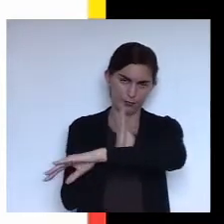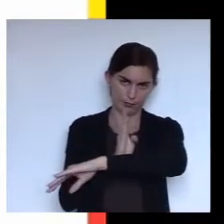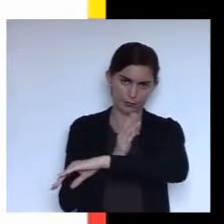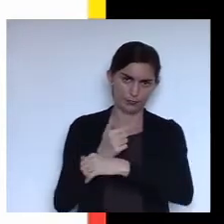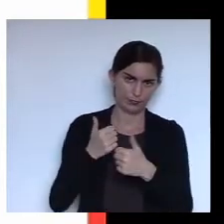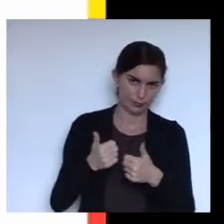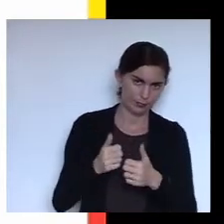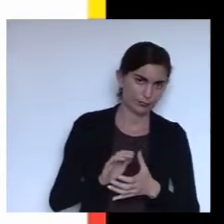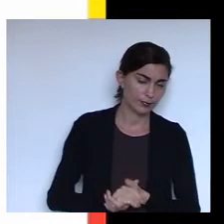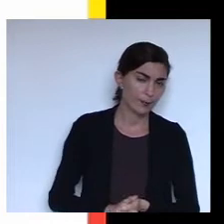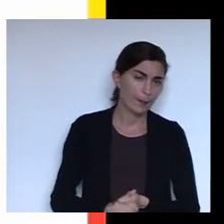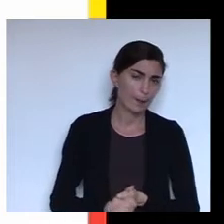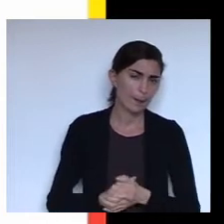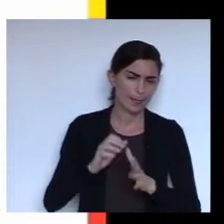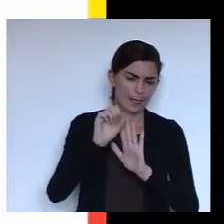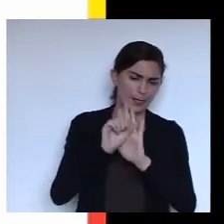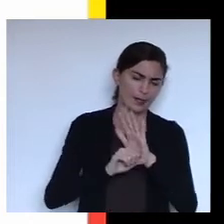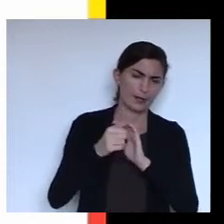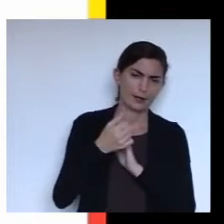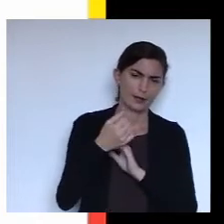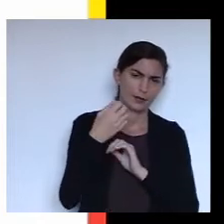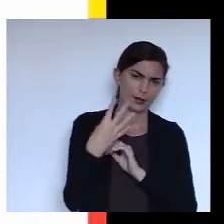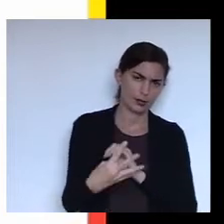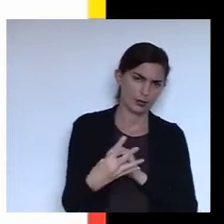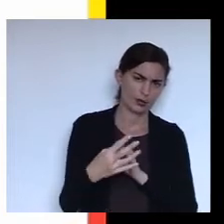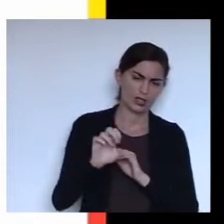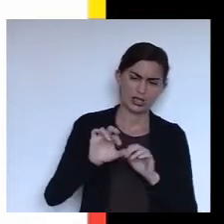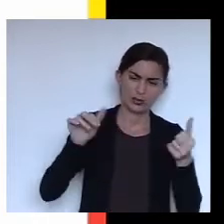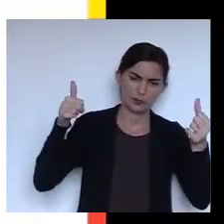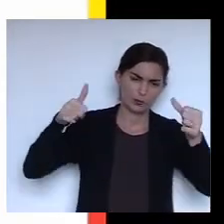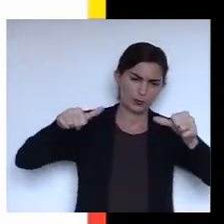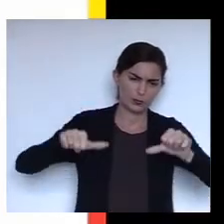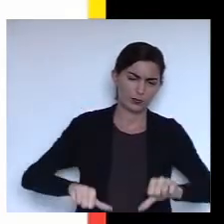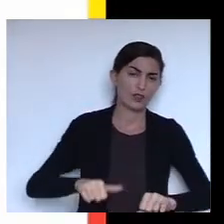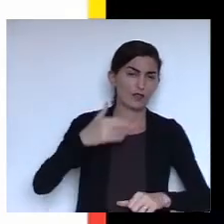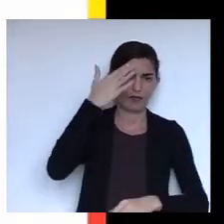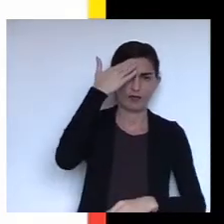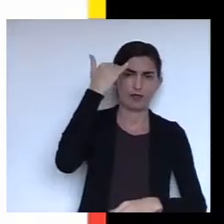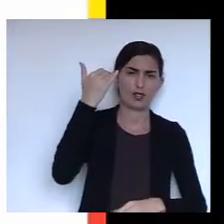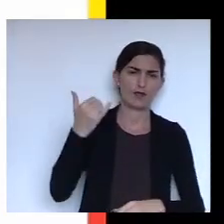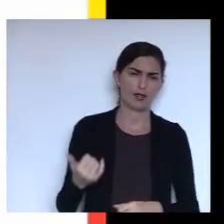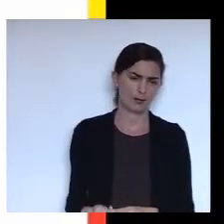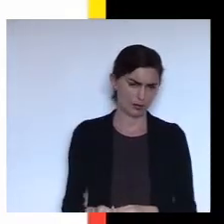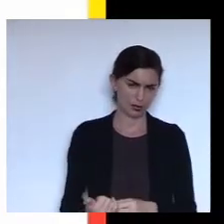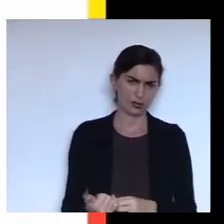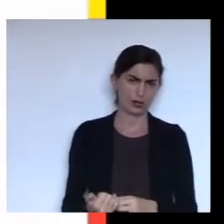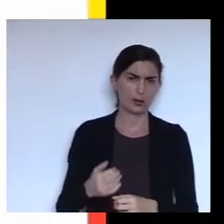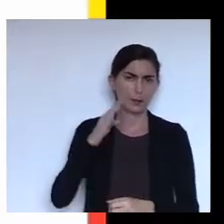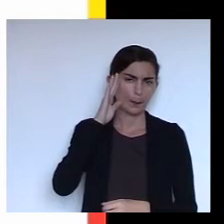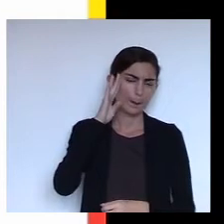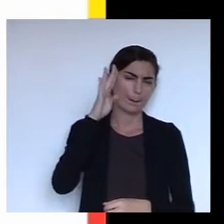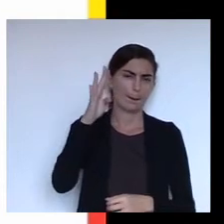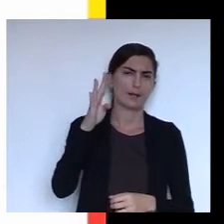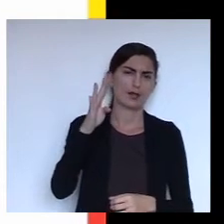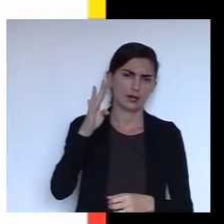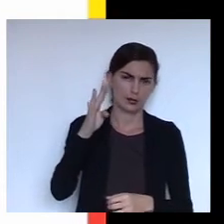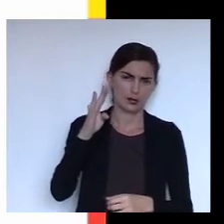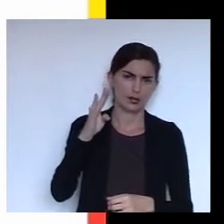mais na frente, tá certo? O século XIV, essa crise, ela ficou famosa na história, principalmente